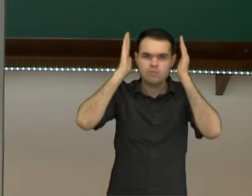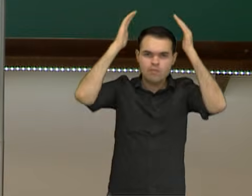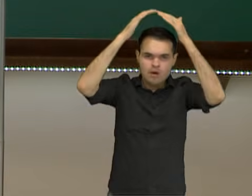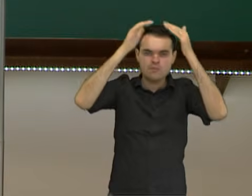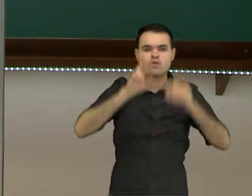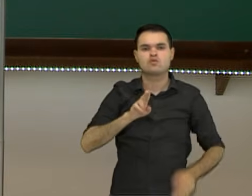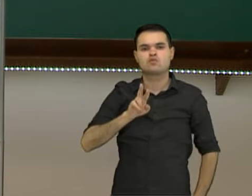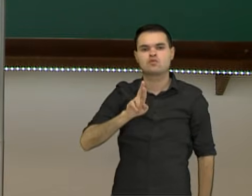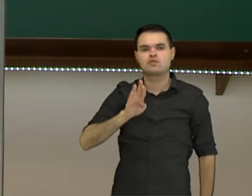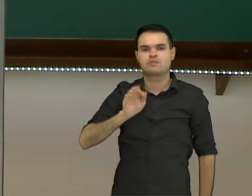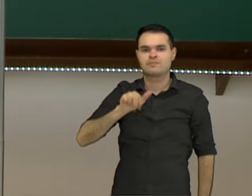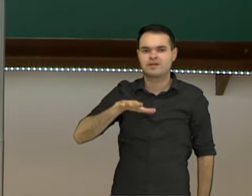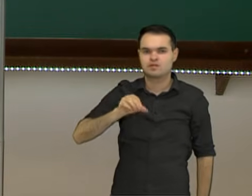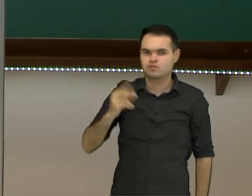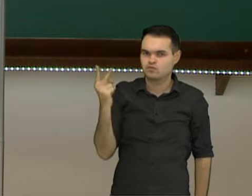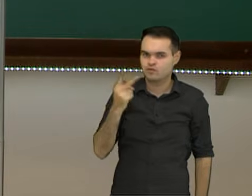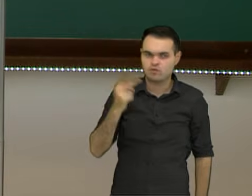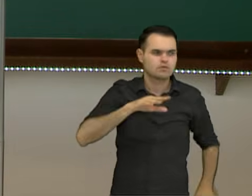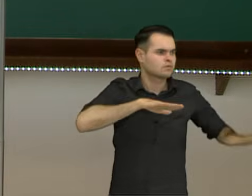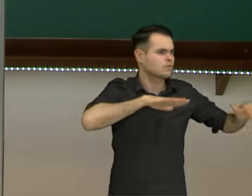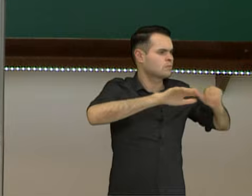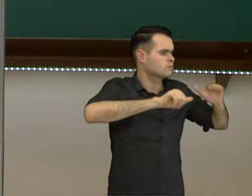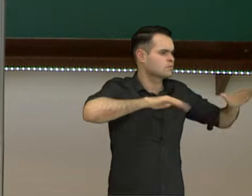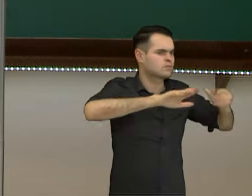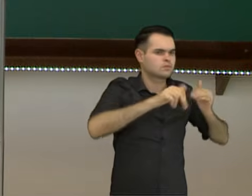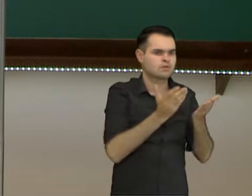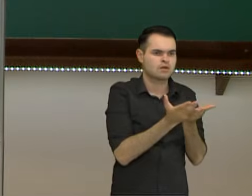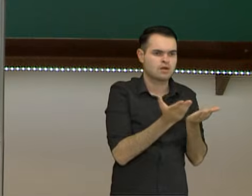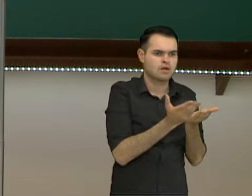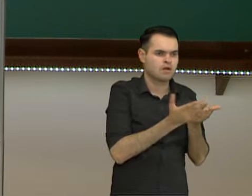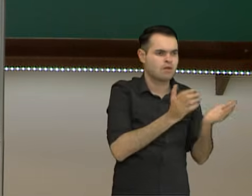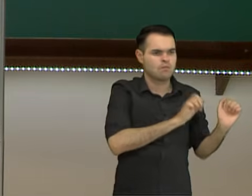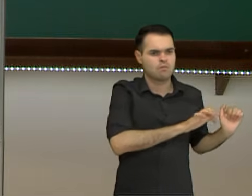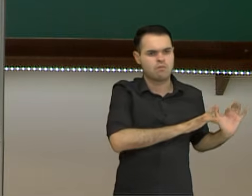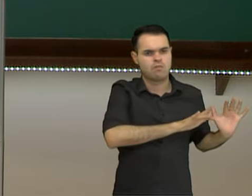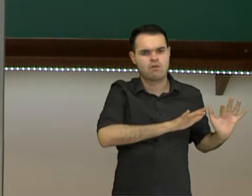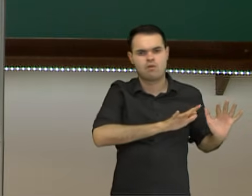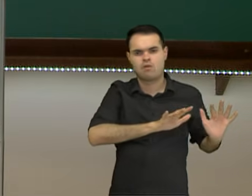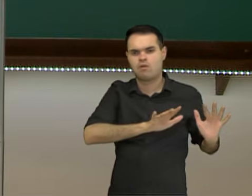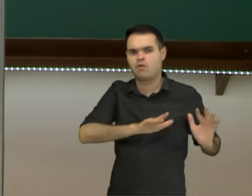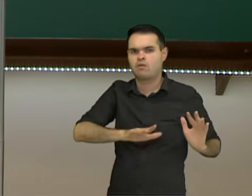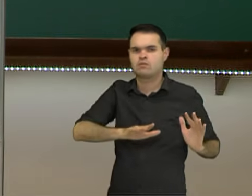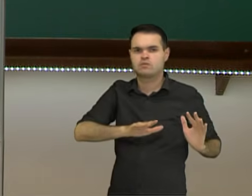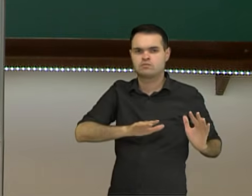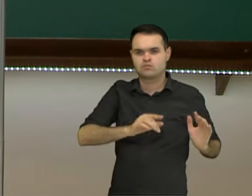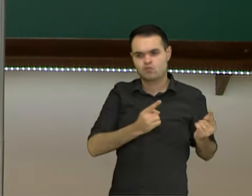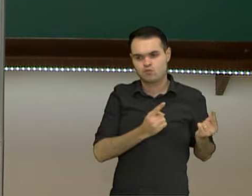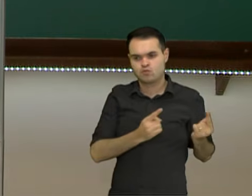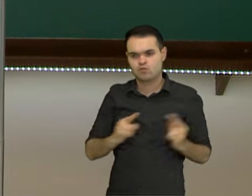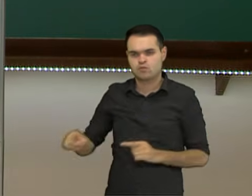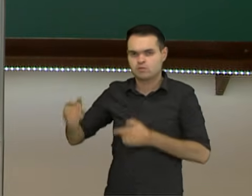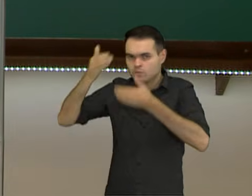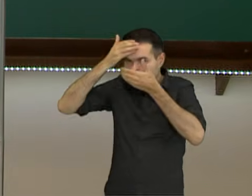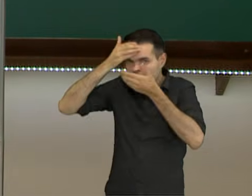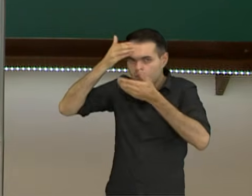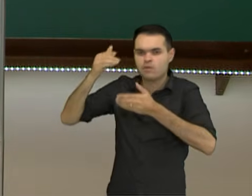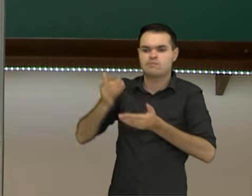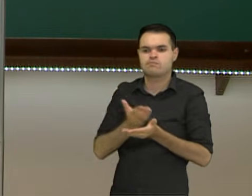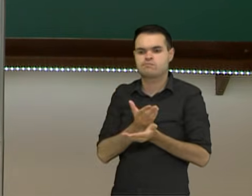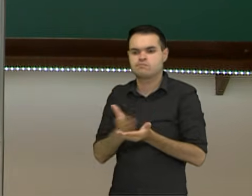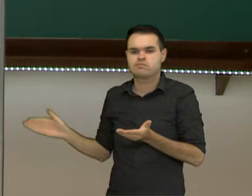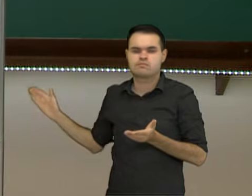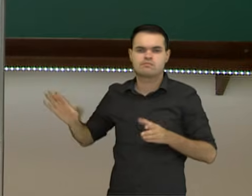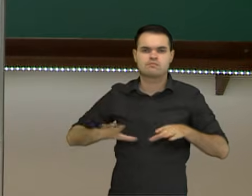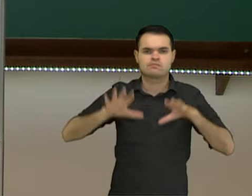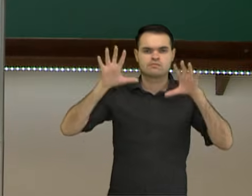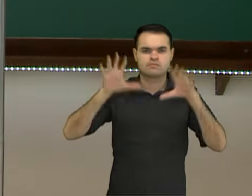a religiosidade católica da Europa nessa cruzada contra os muçulmanos para reconquistar a